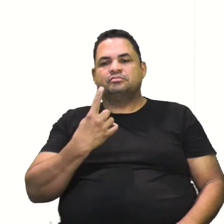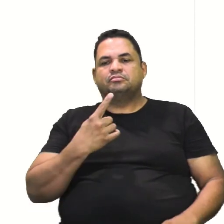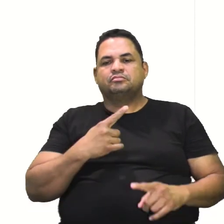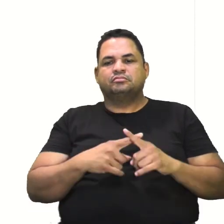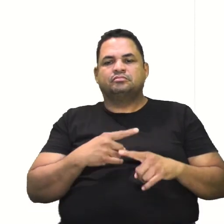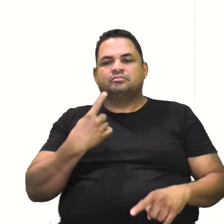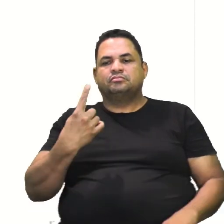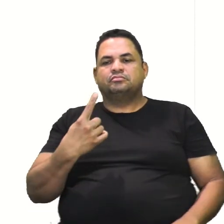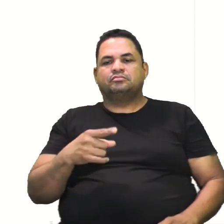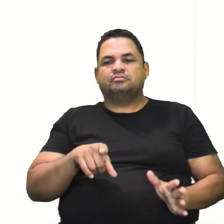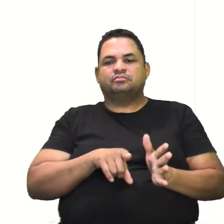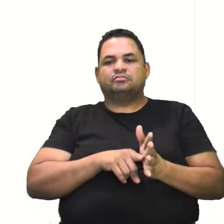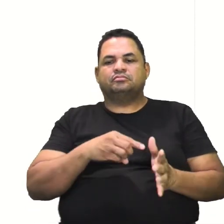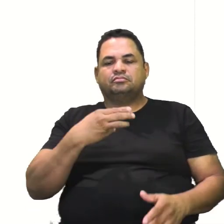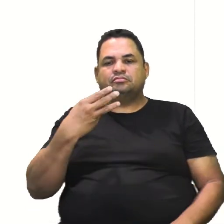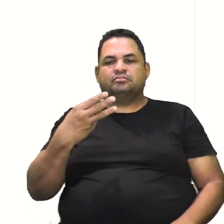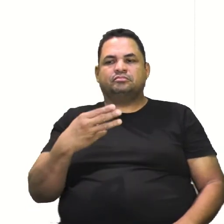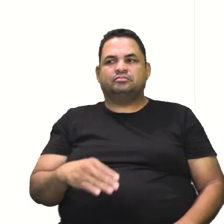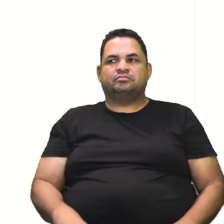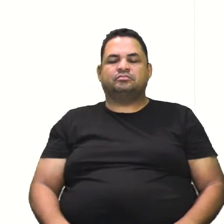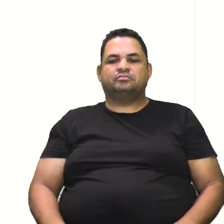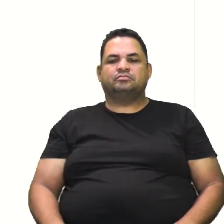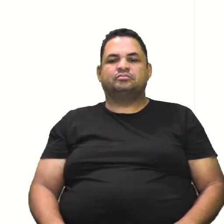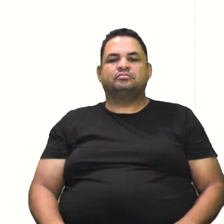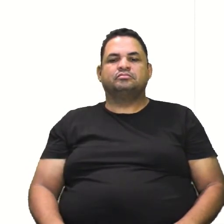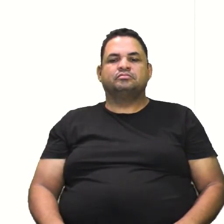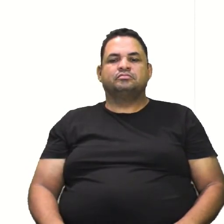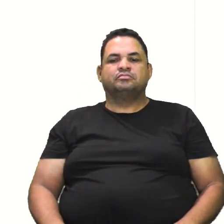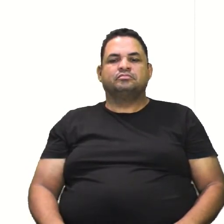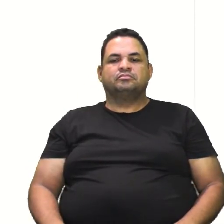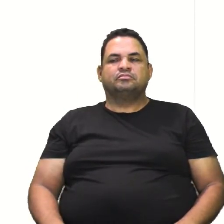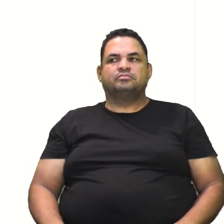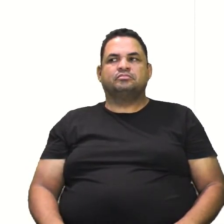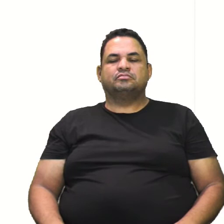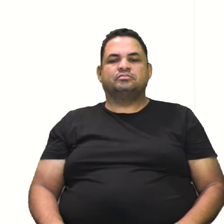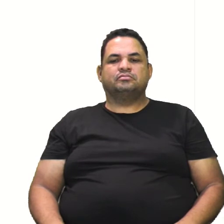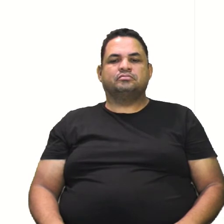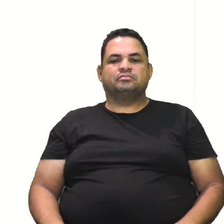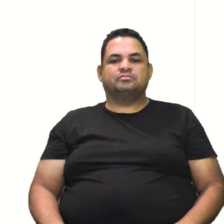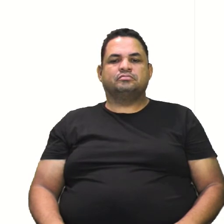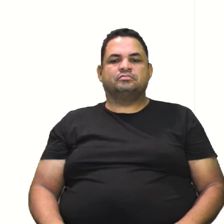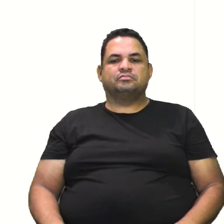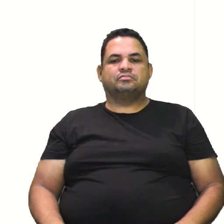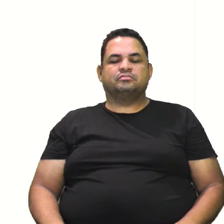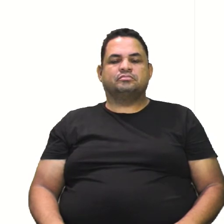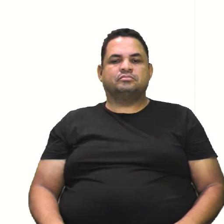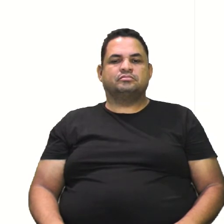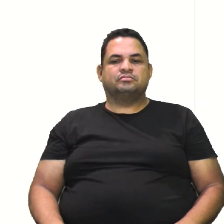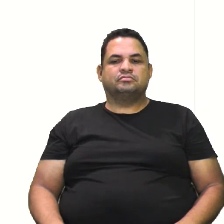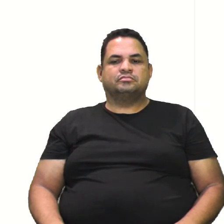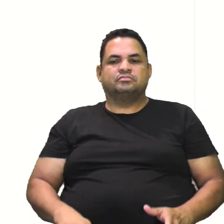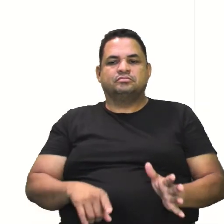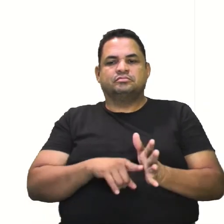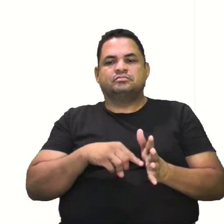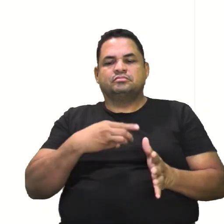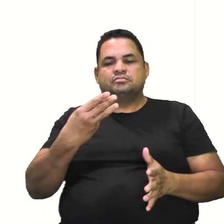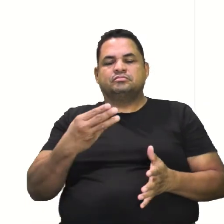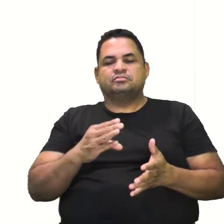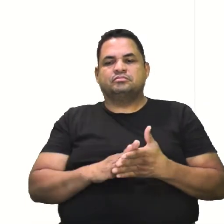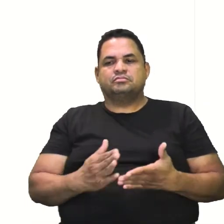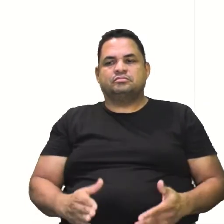1. 1. Menos 3, né? Porque mais com menos vai dar menos. Menos